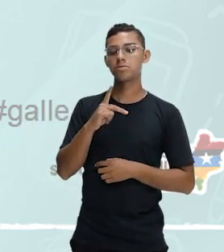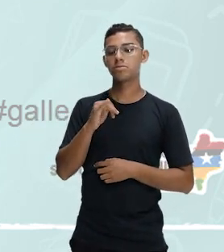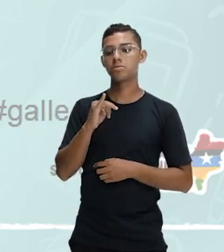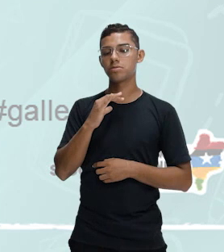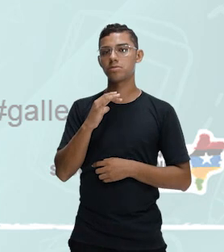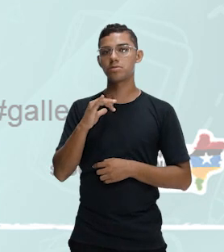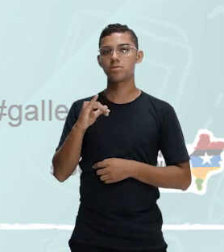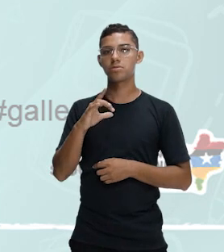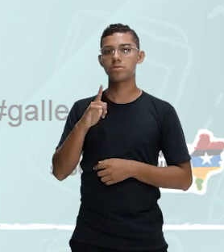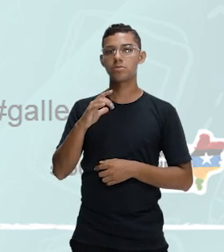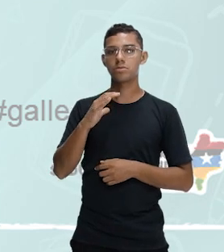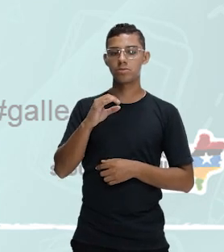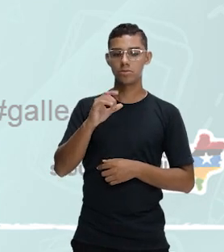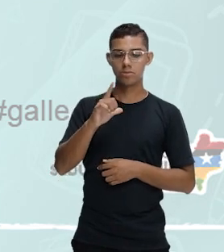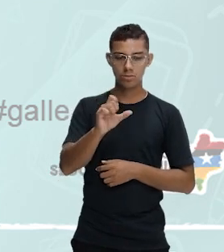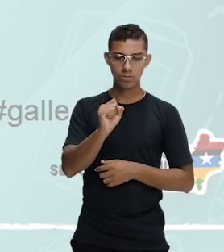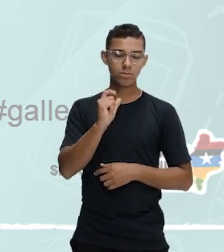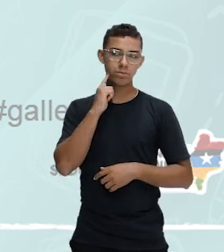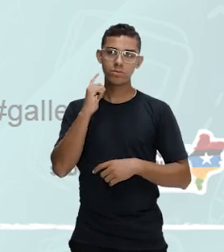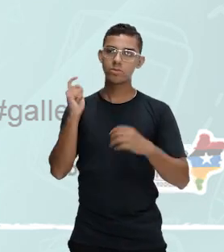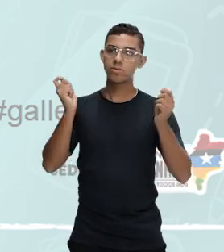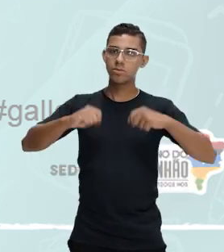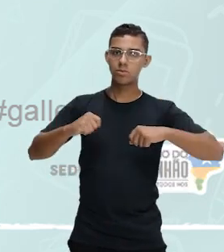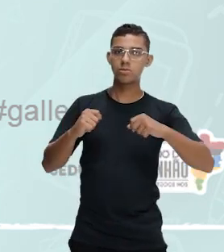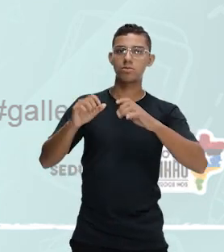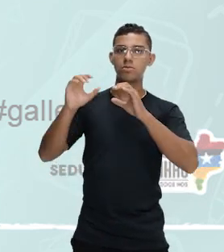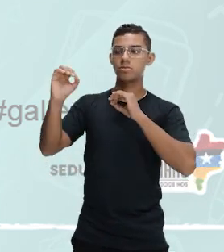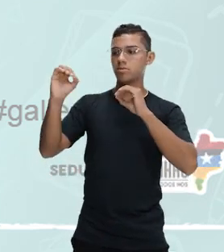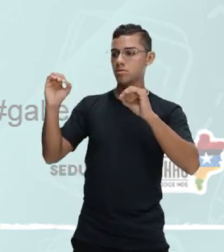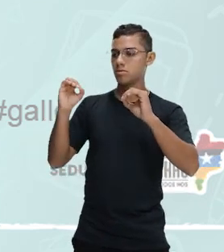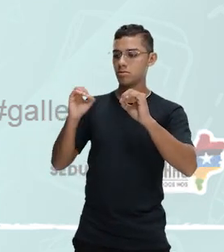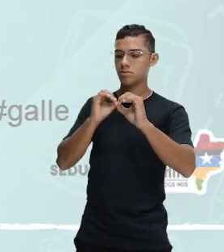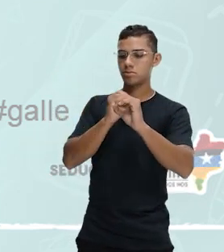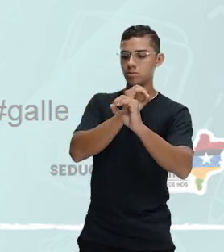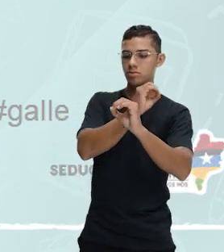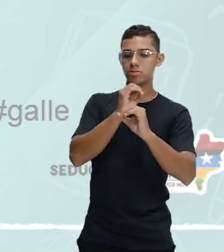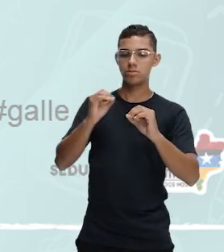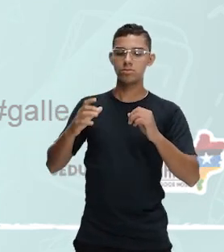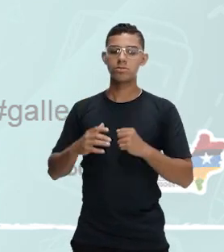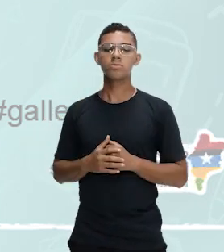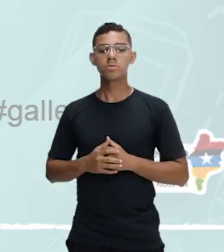torno de um ponto ali que é um ponto qualquer, ok?